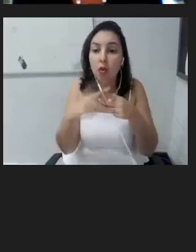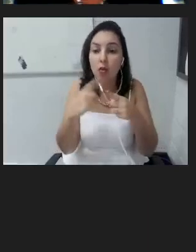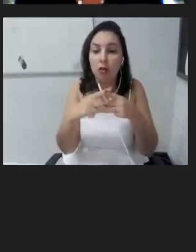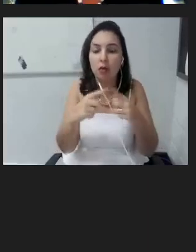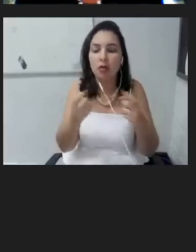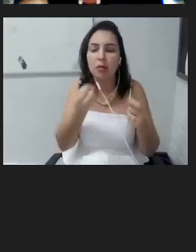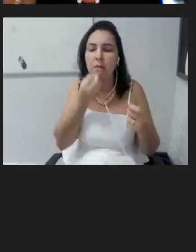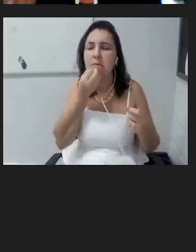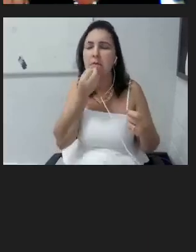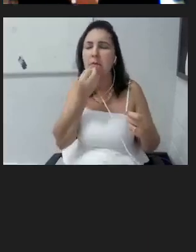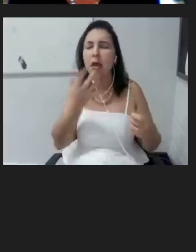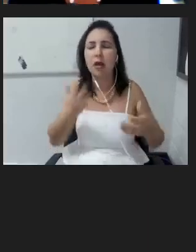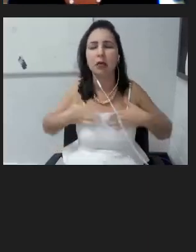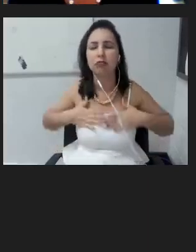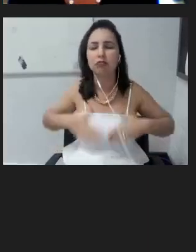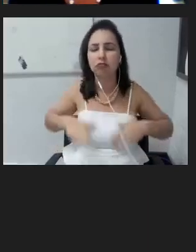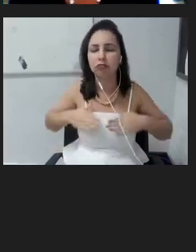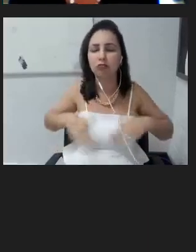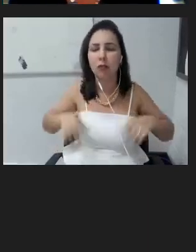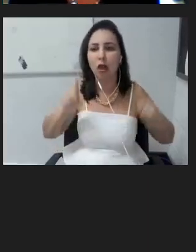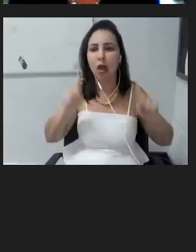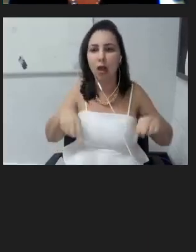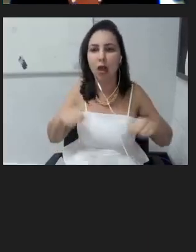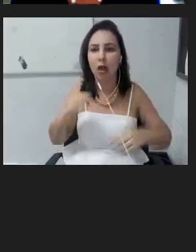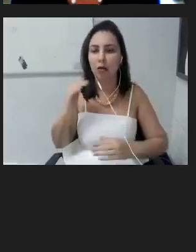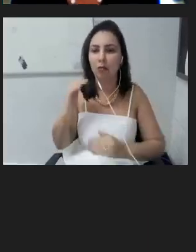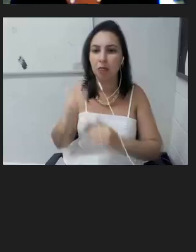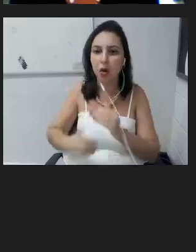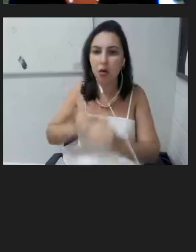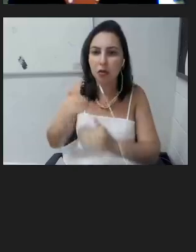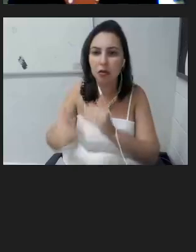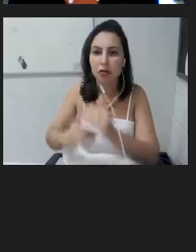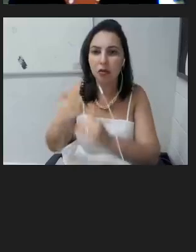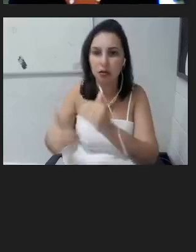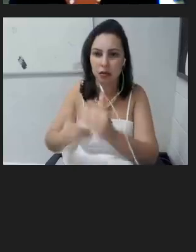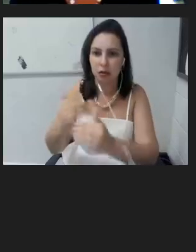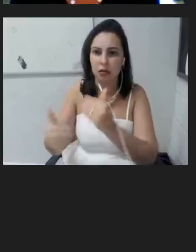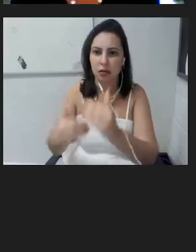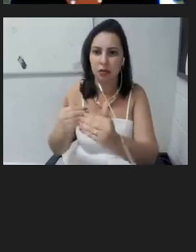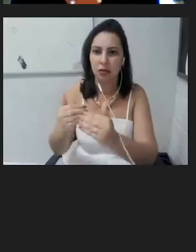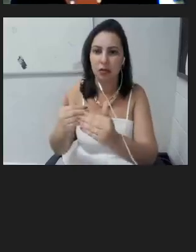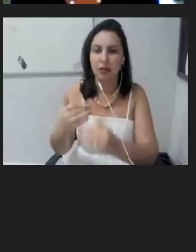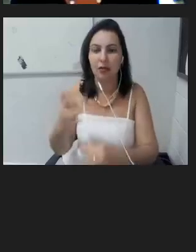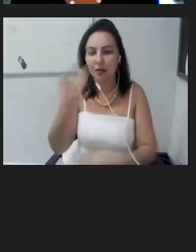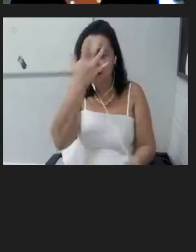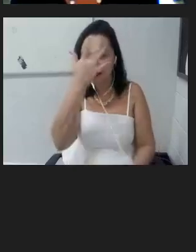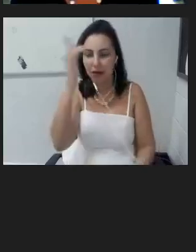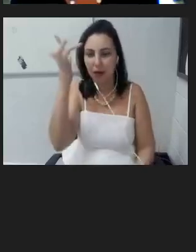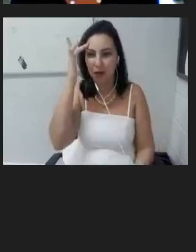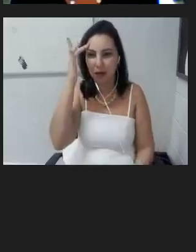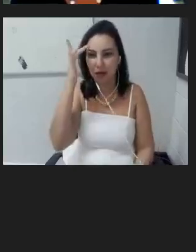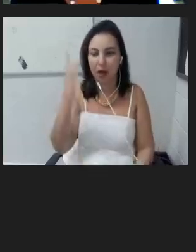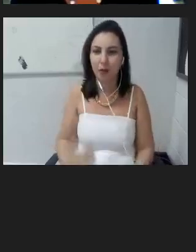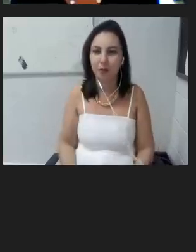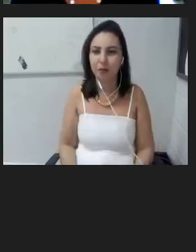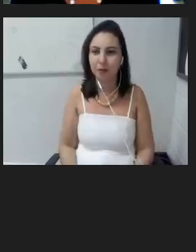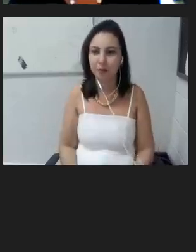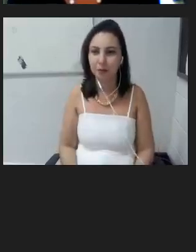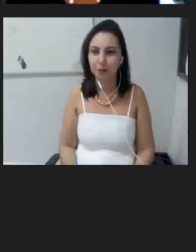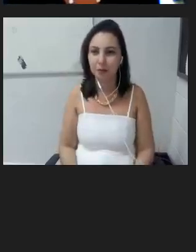parte do processo de desenvolvimento da nossa saúde mental.